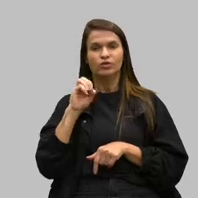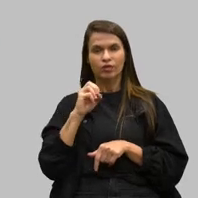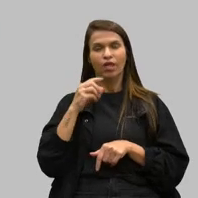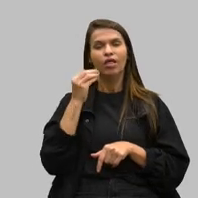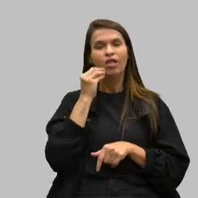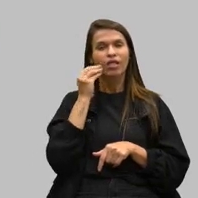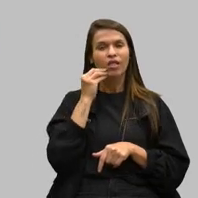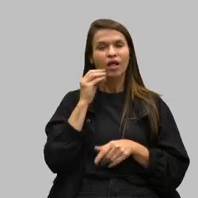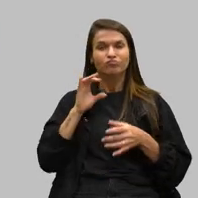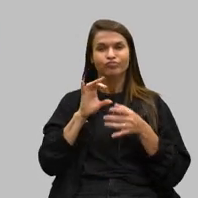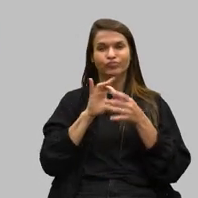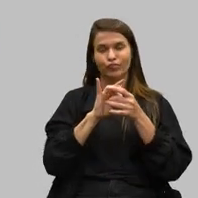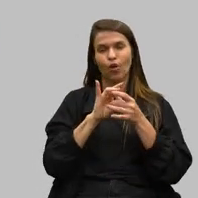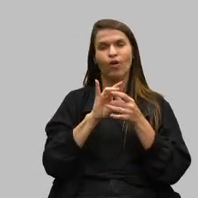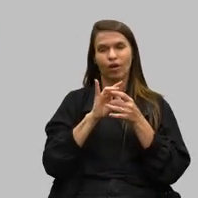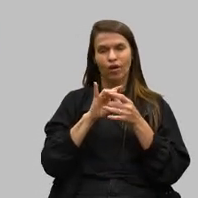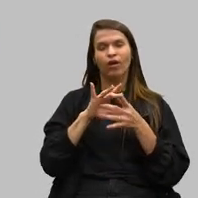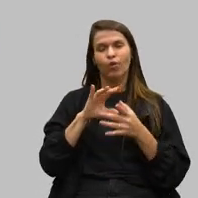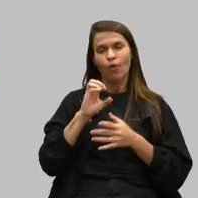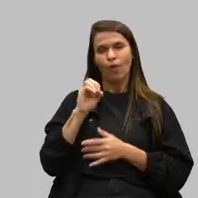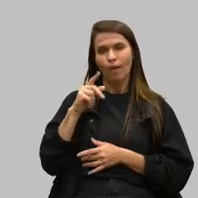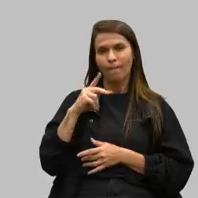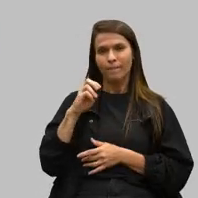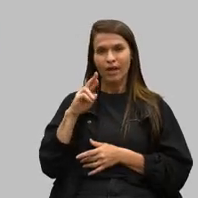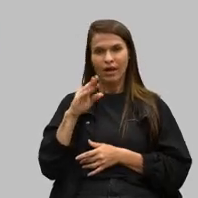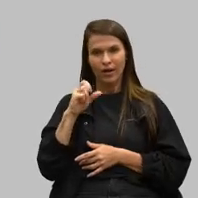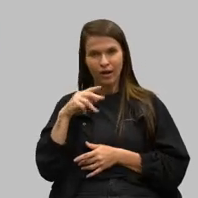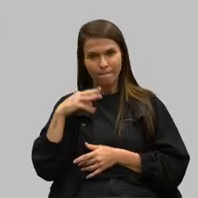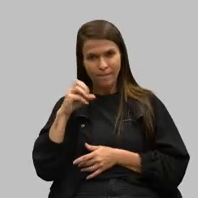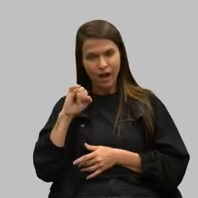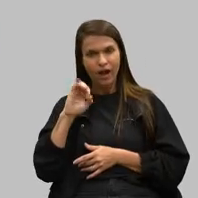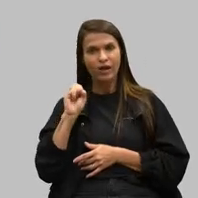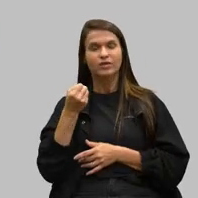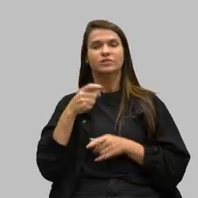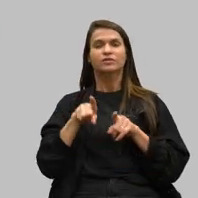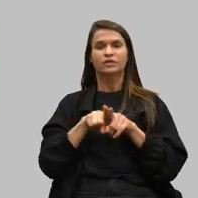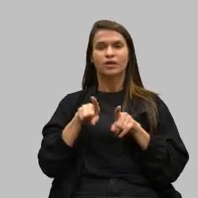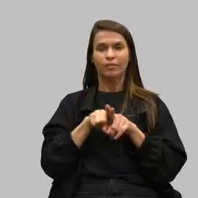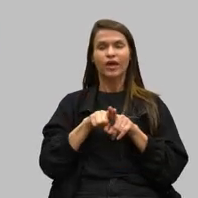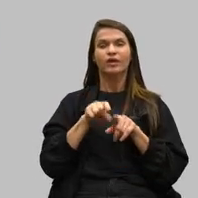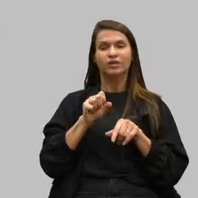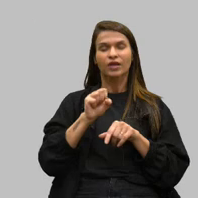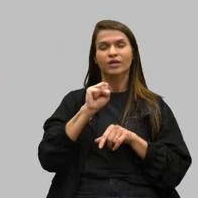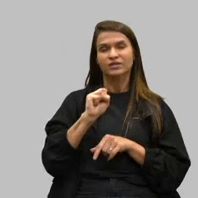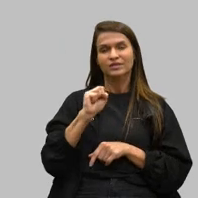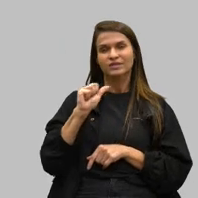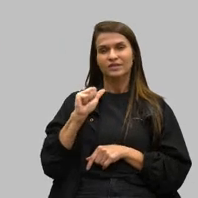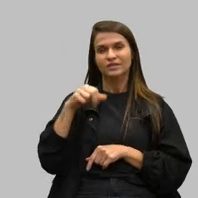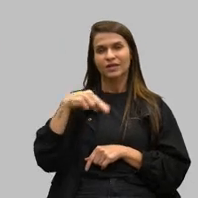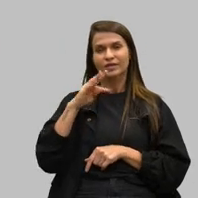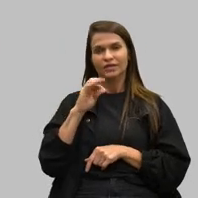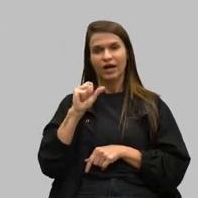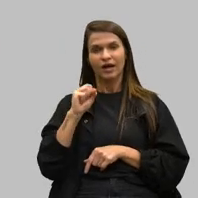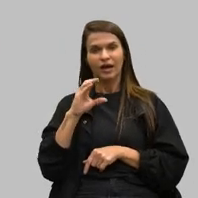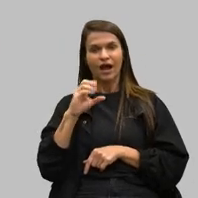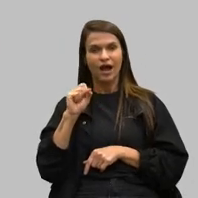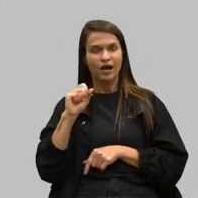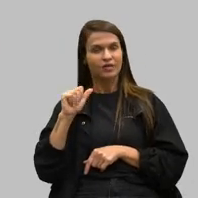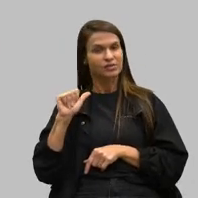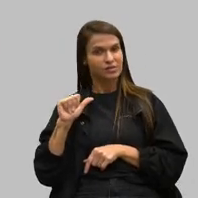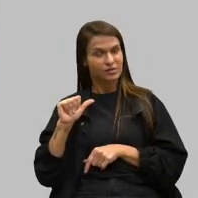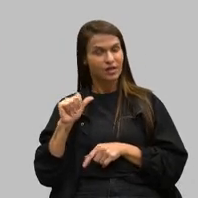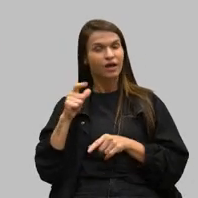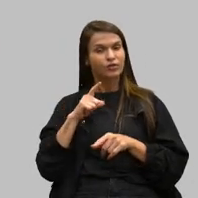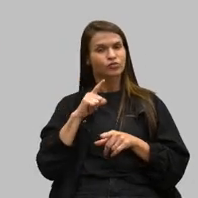Mais, não diferente ao nosso hospital de Vespasiano. E nós temos a Santa Casa também, que, inclusive, através de você, nós